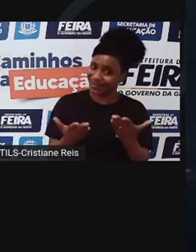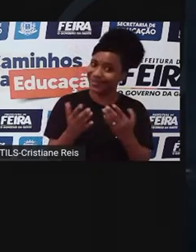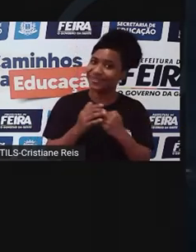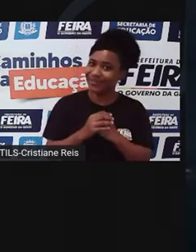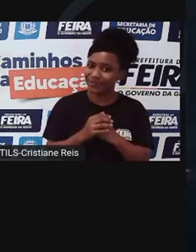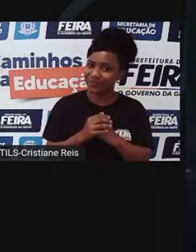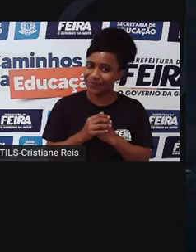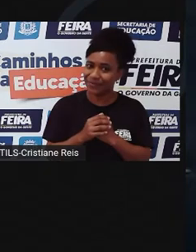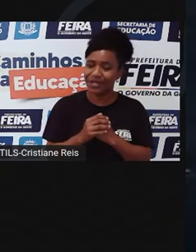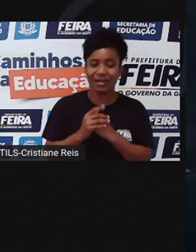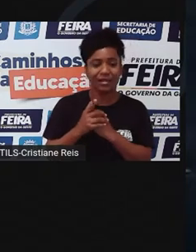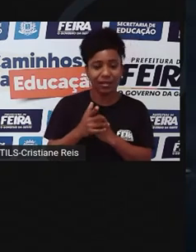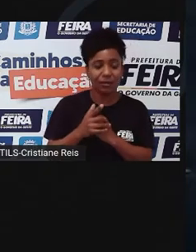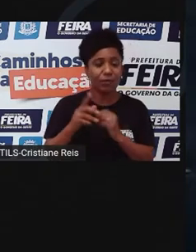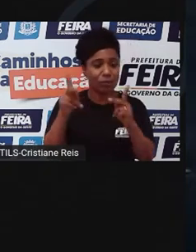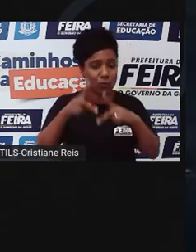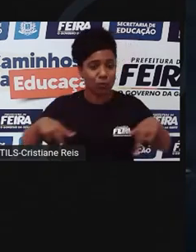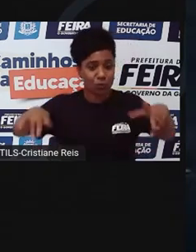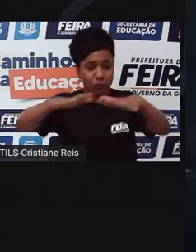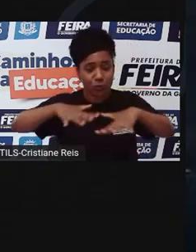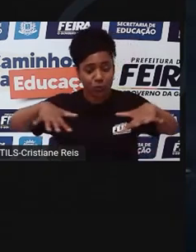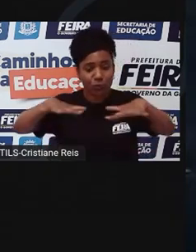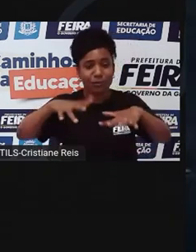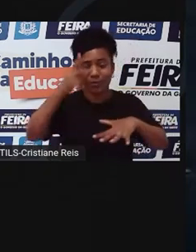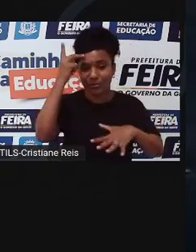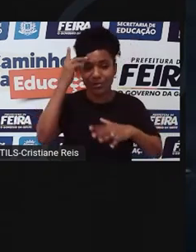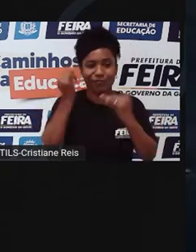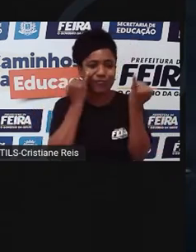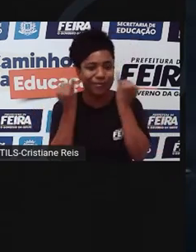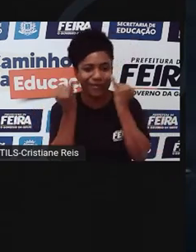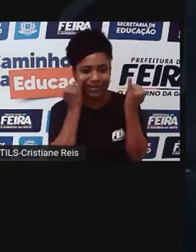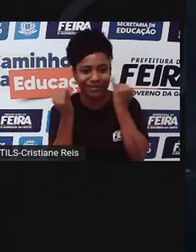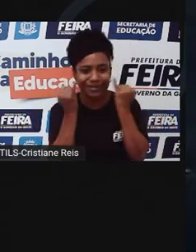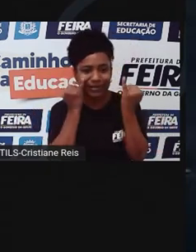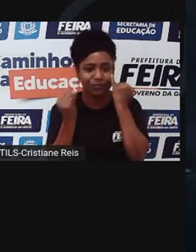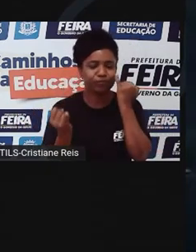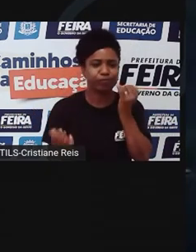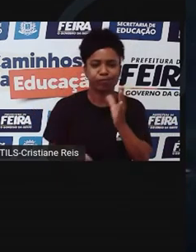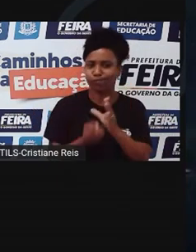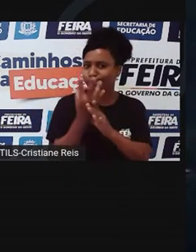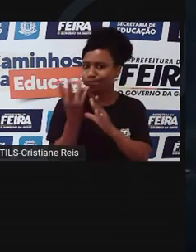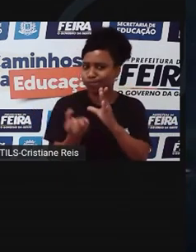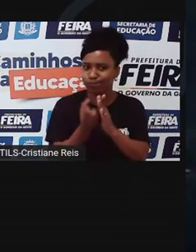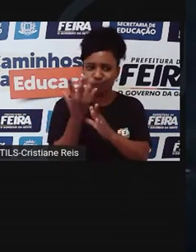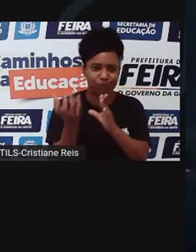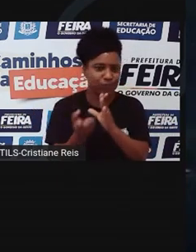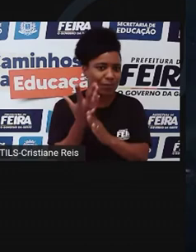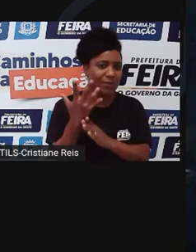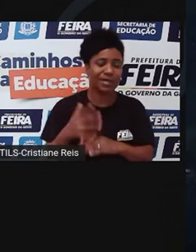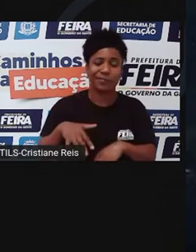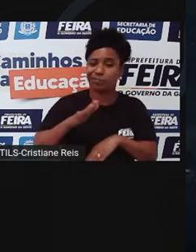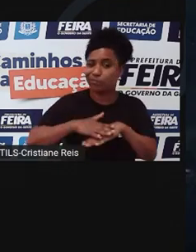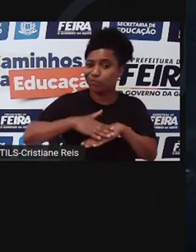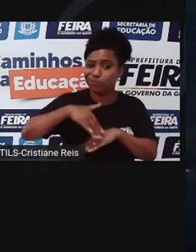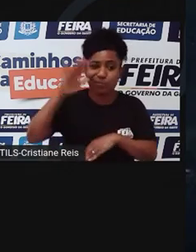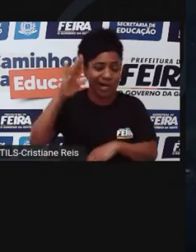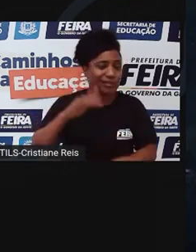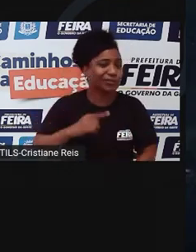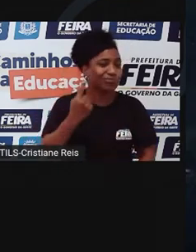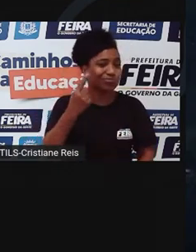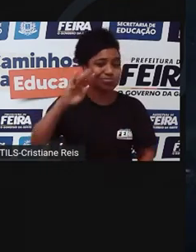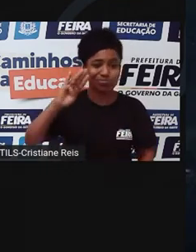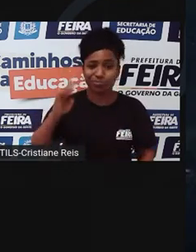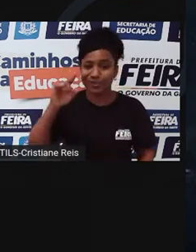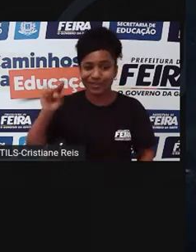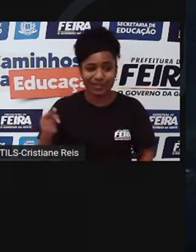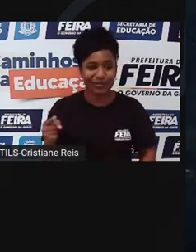A humanidade nunca produziu tantos dados, boa parte deles nos últimos anos. Os mais de 1 bilhão de usuários do Facebook já produziram